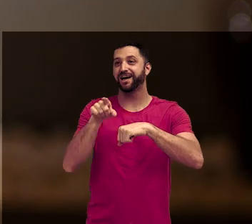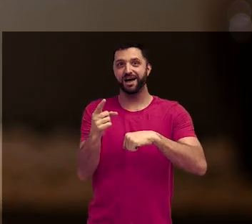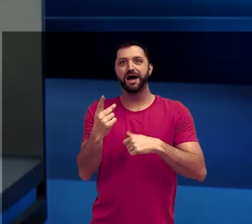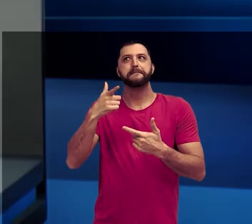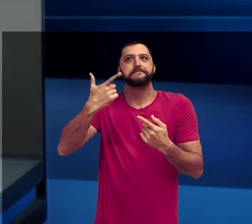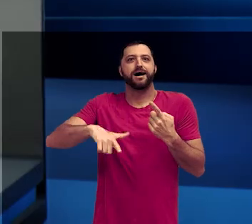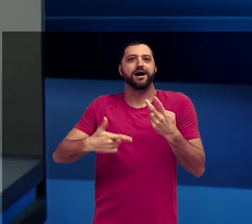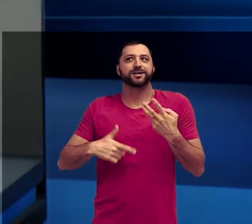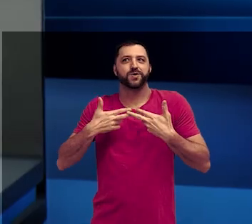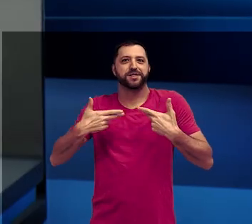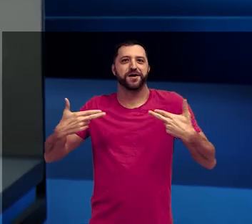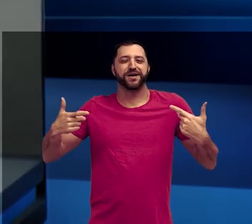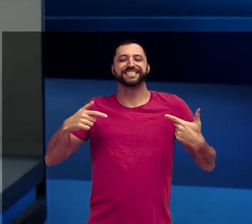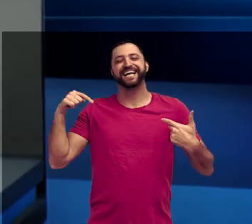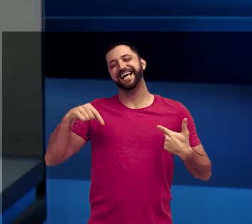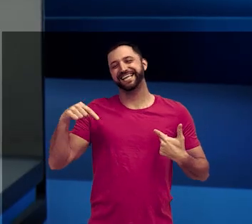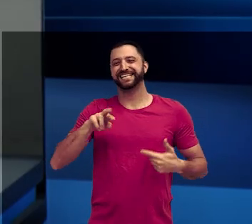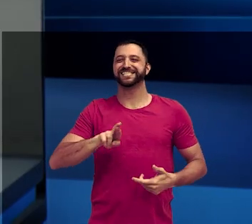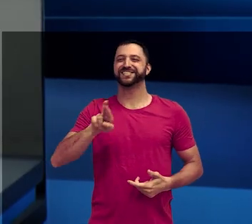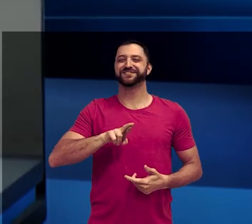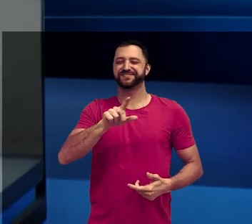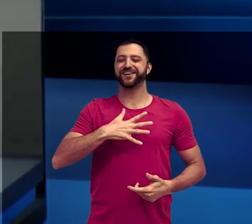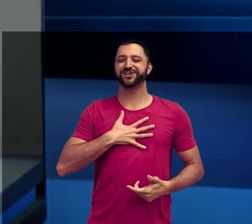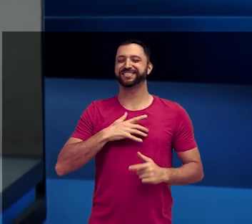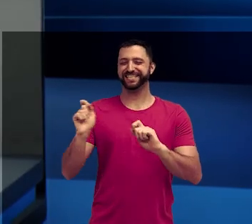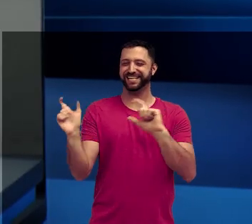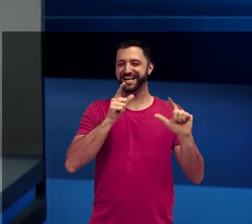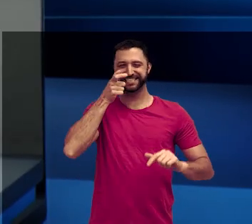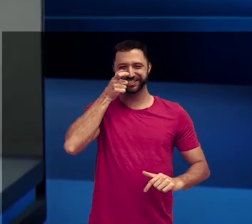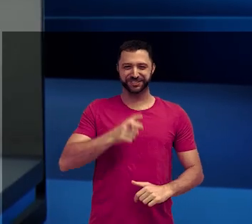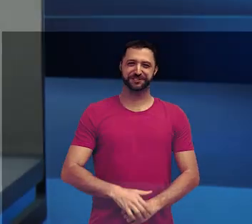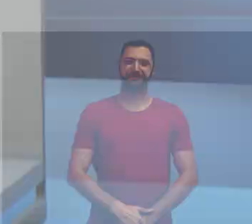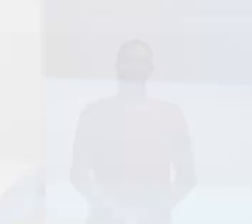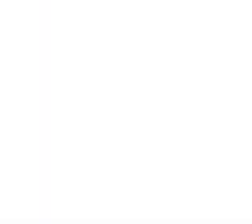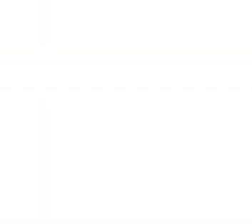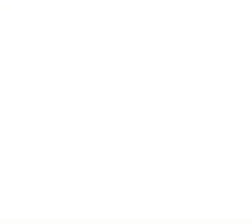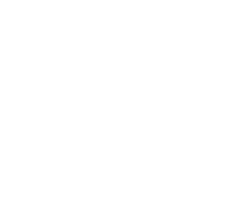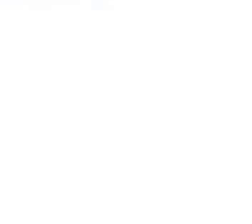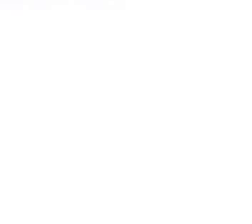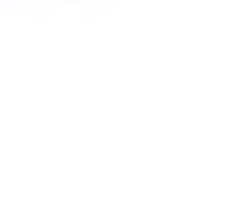sigla? Tudo isso e muito mais você só vê aqui no programa Ressoar.